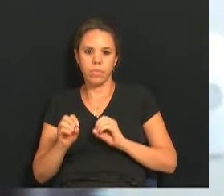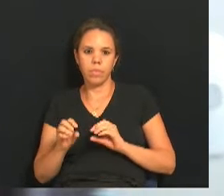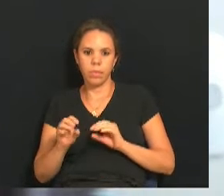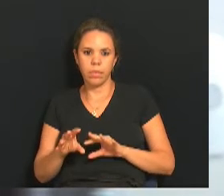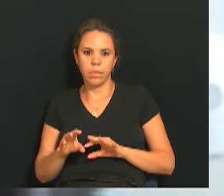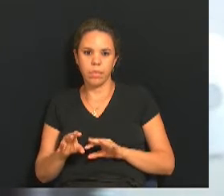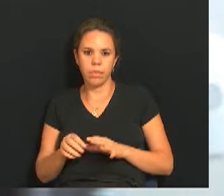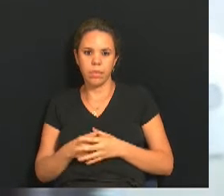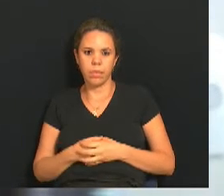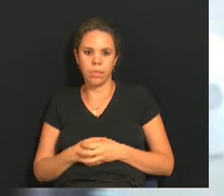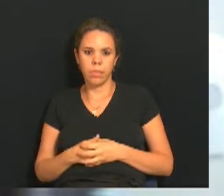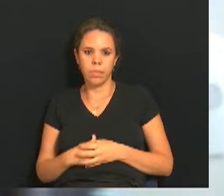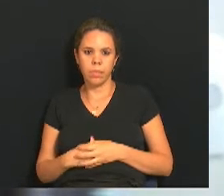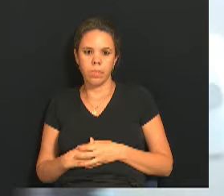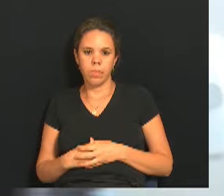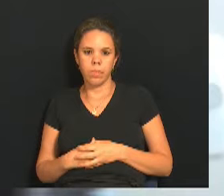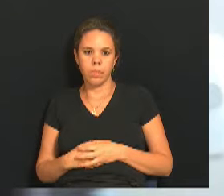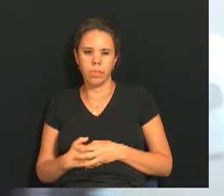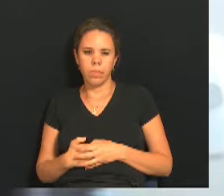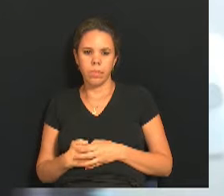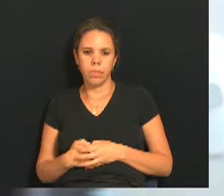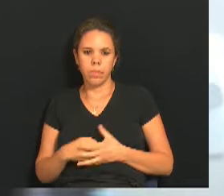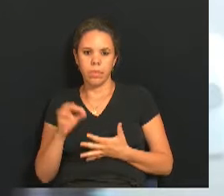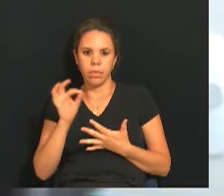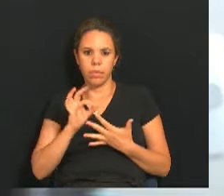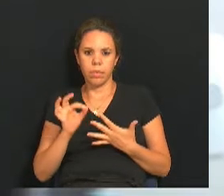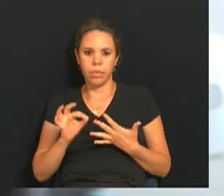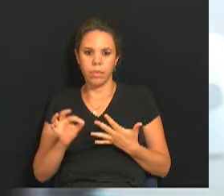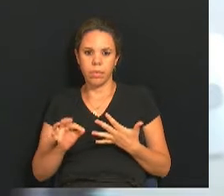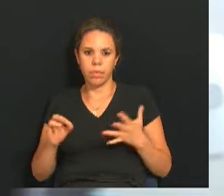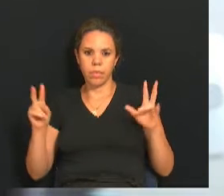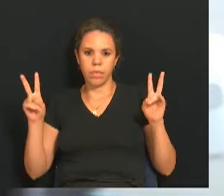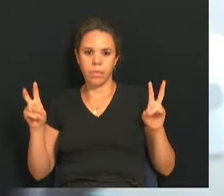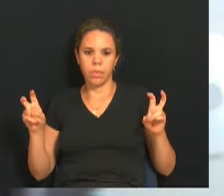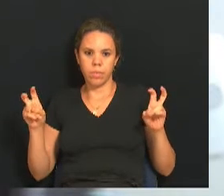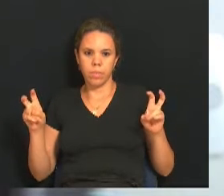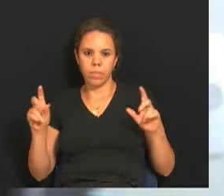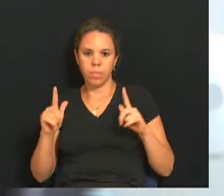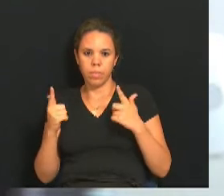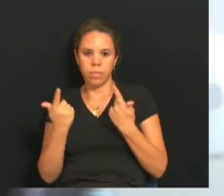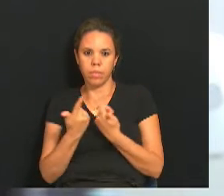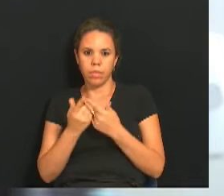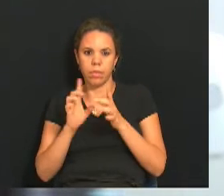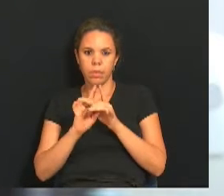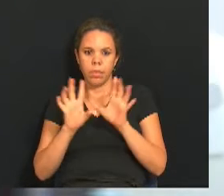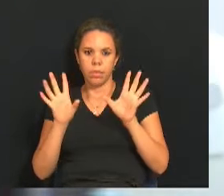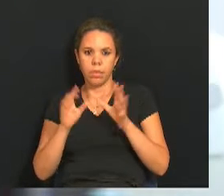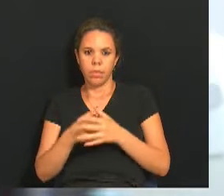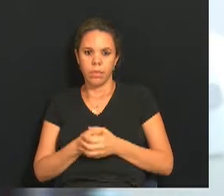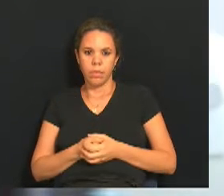versavam sobre itens atinentes à questão da gestão democrática.